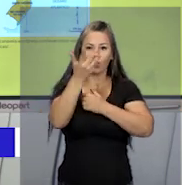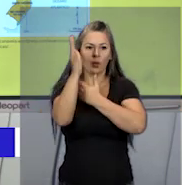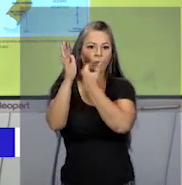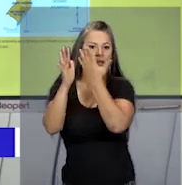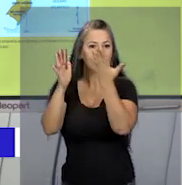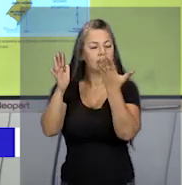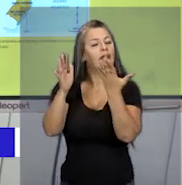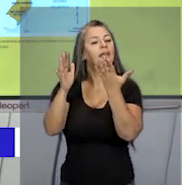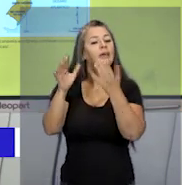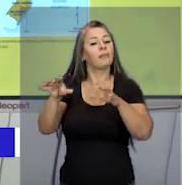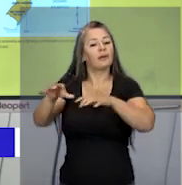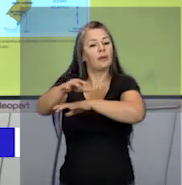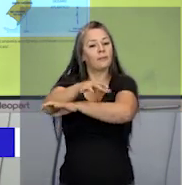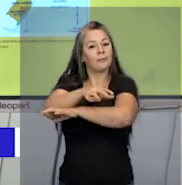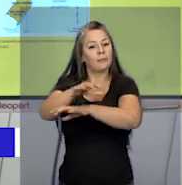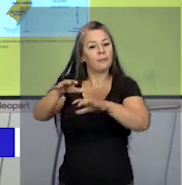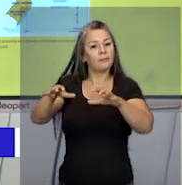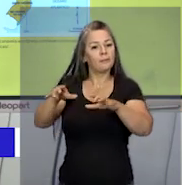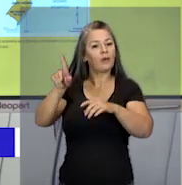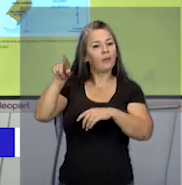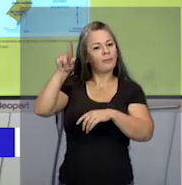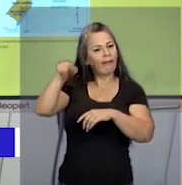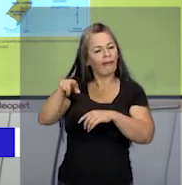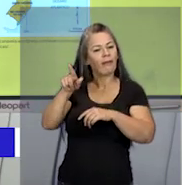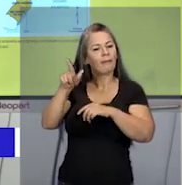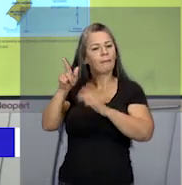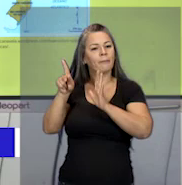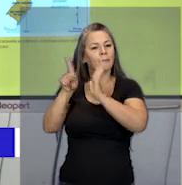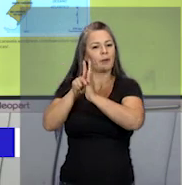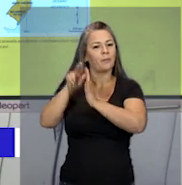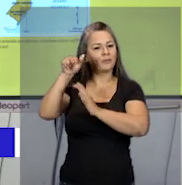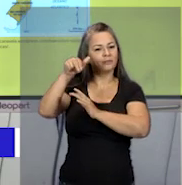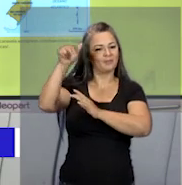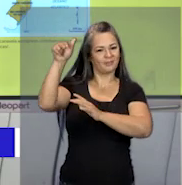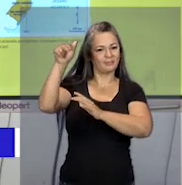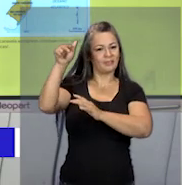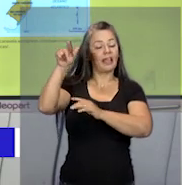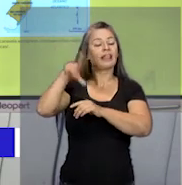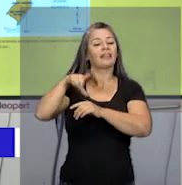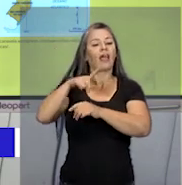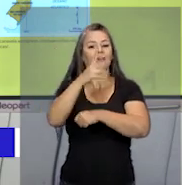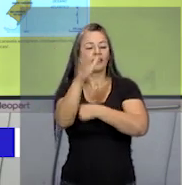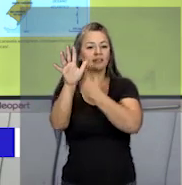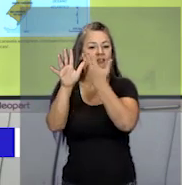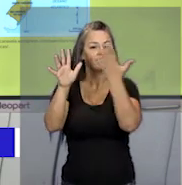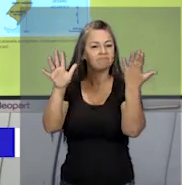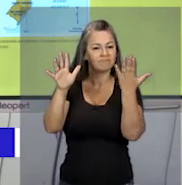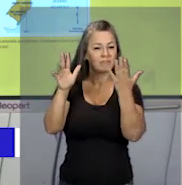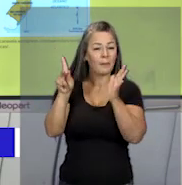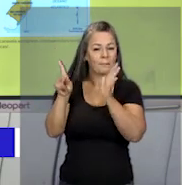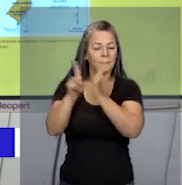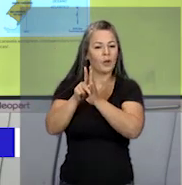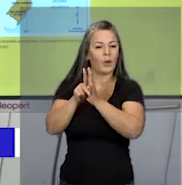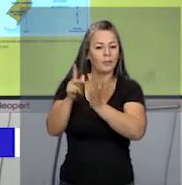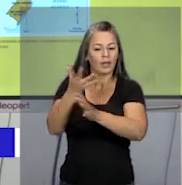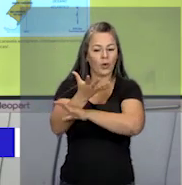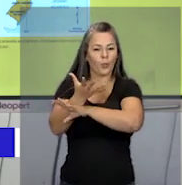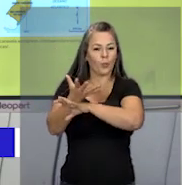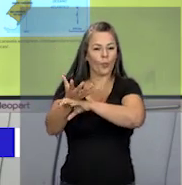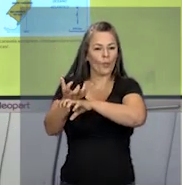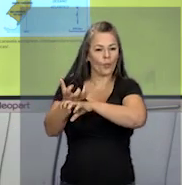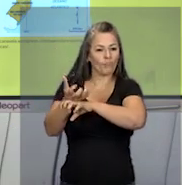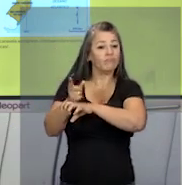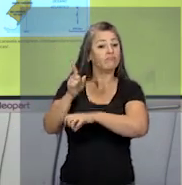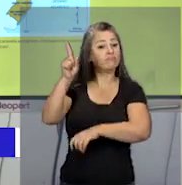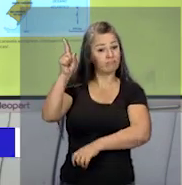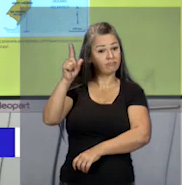nessa região do norte de Minas, aquela vegetação da caatinga, né, aquela vegetação mais seca por os períodos mais secos, né,